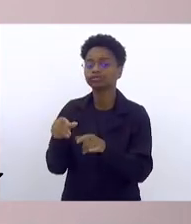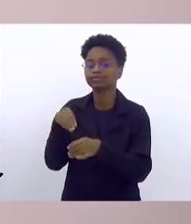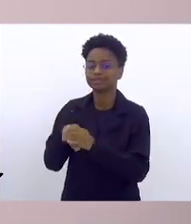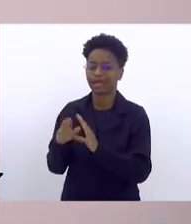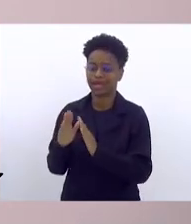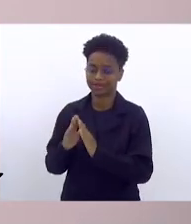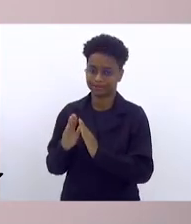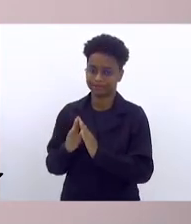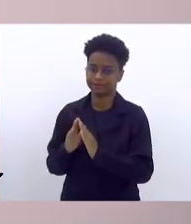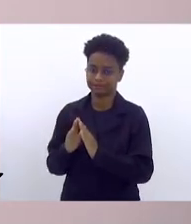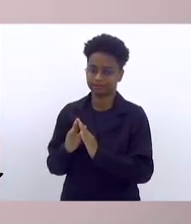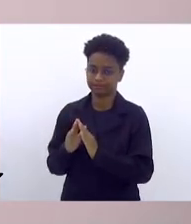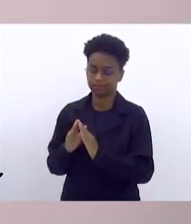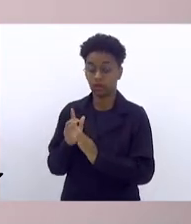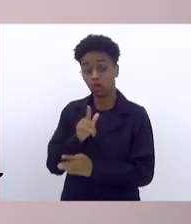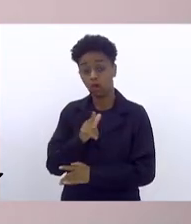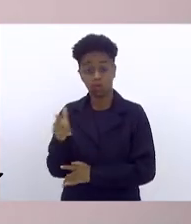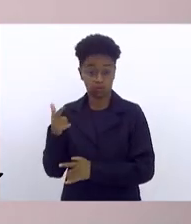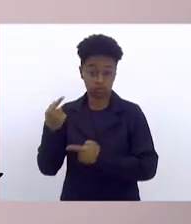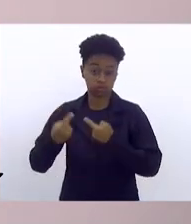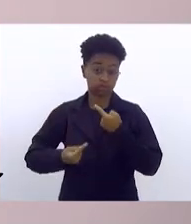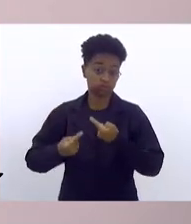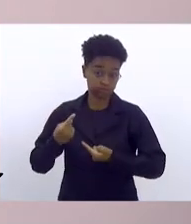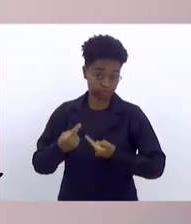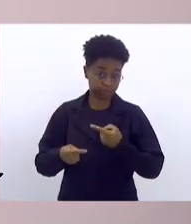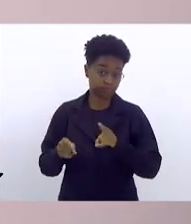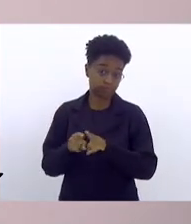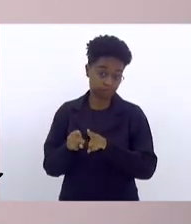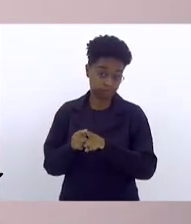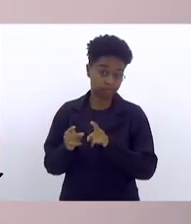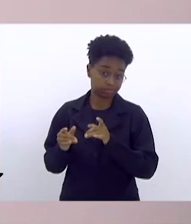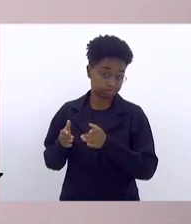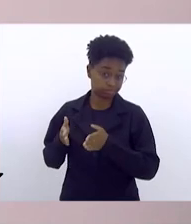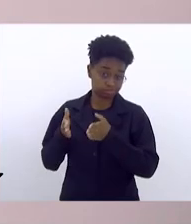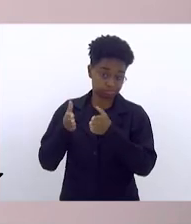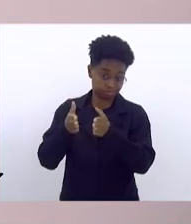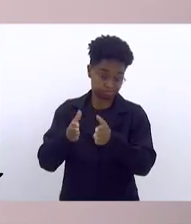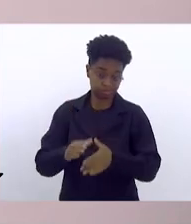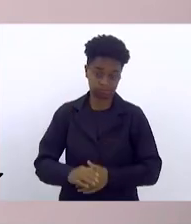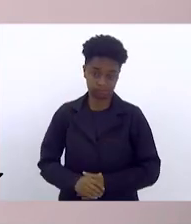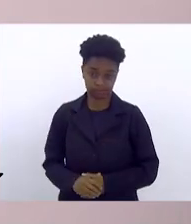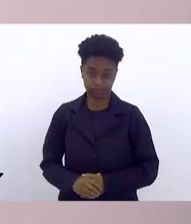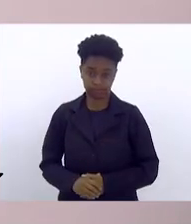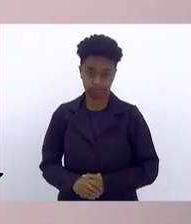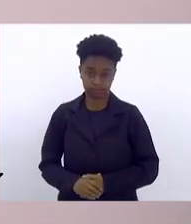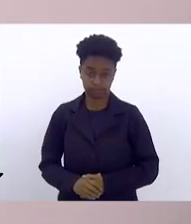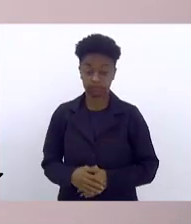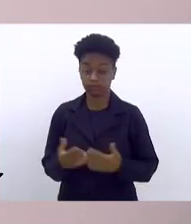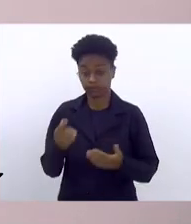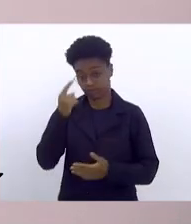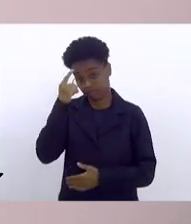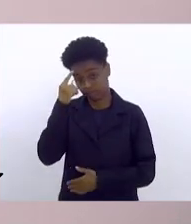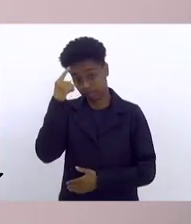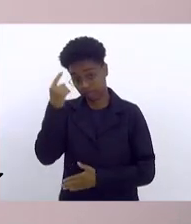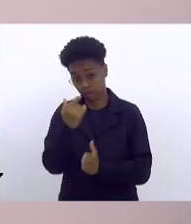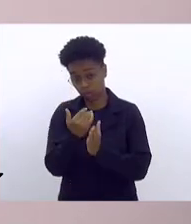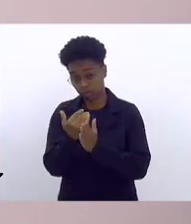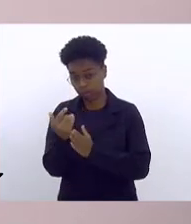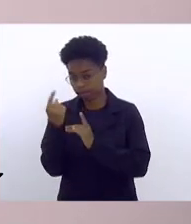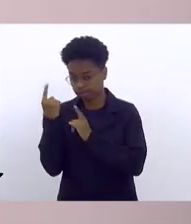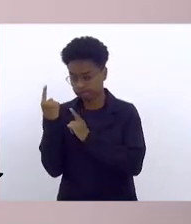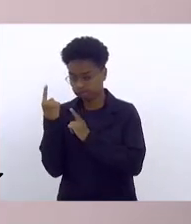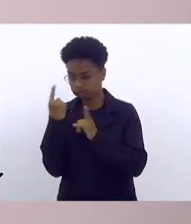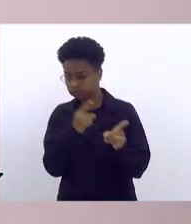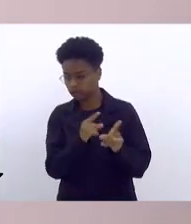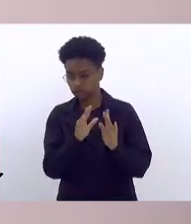essa é uma outra discussão que caminha muito junto da ideia inicial de vingança contra